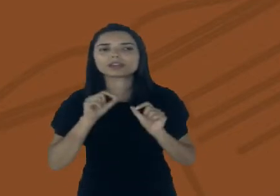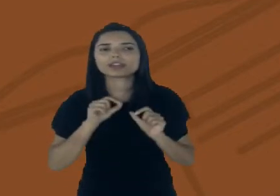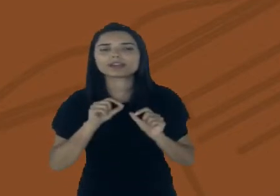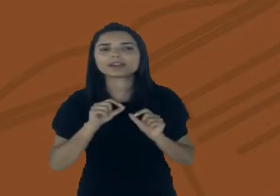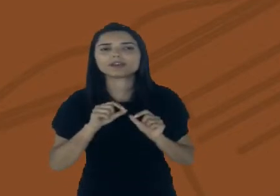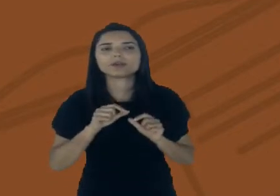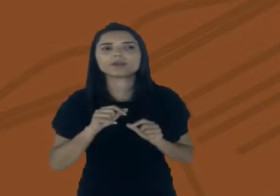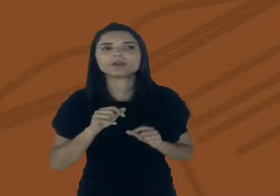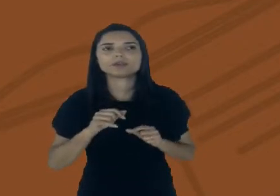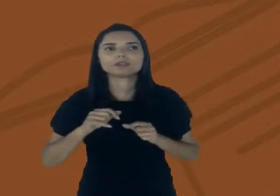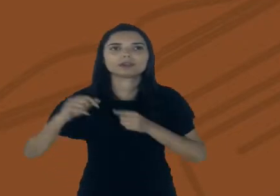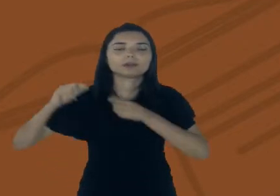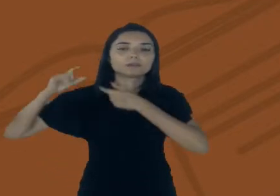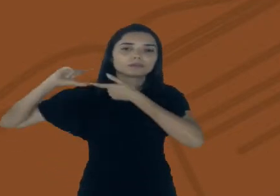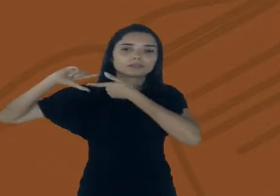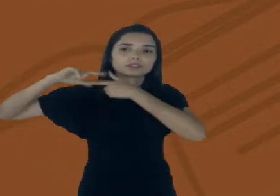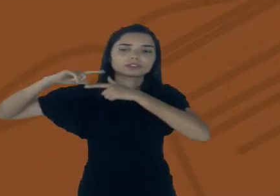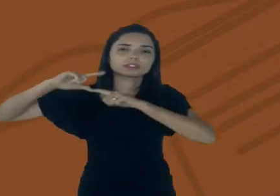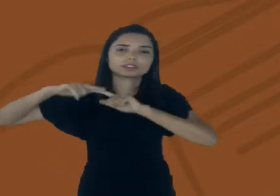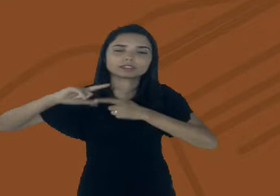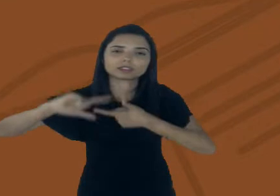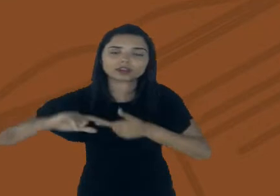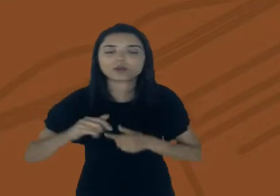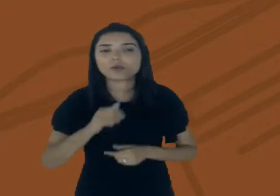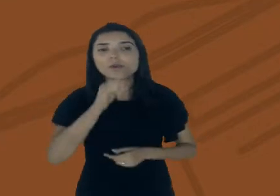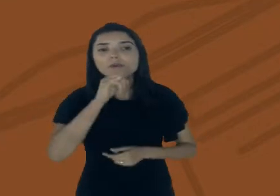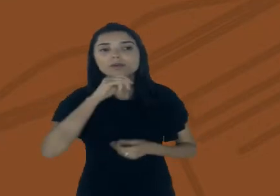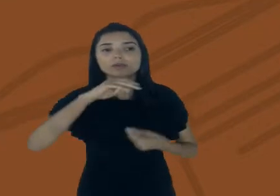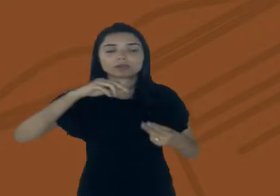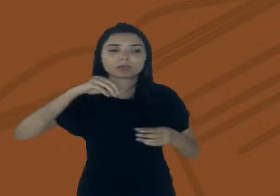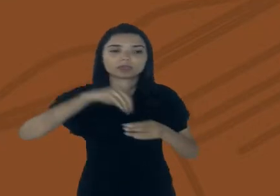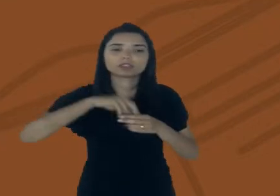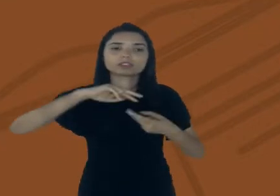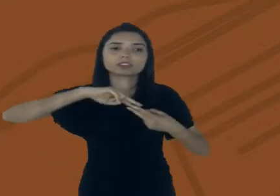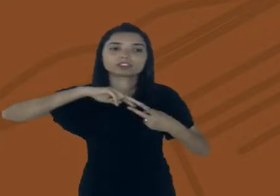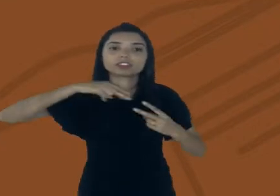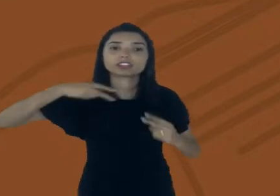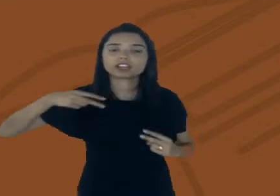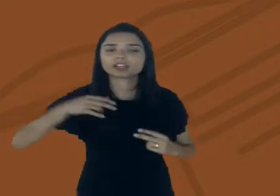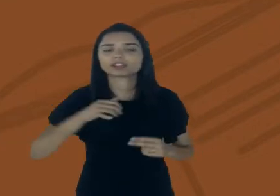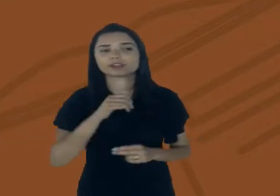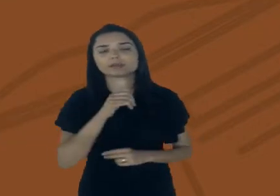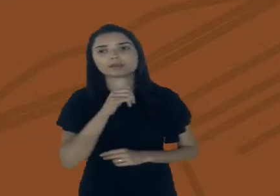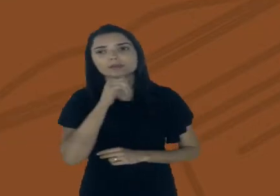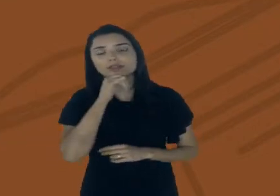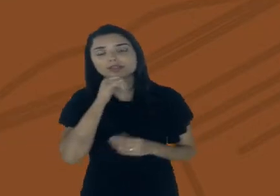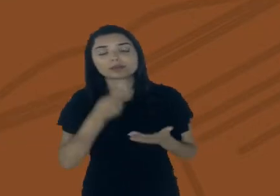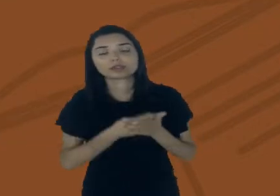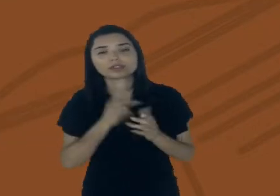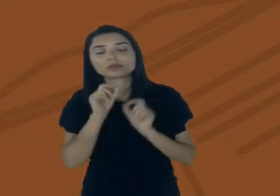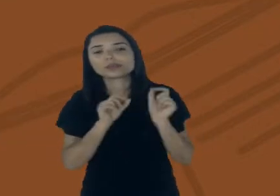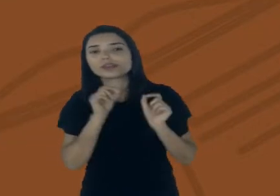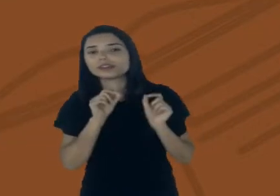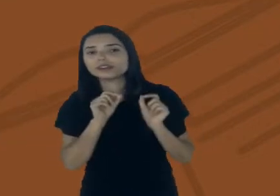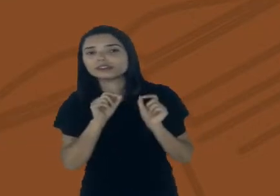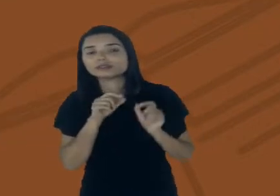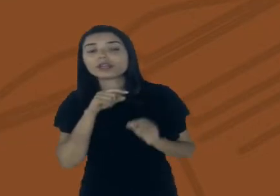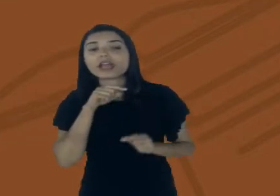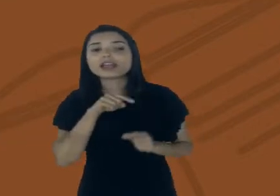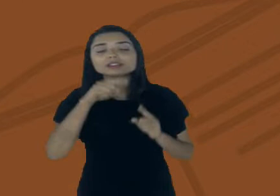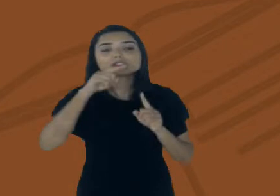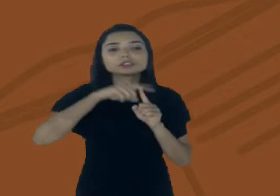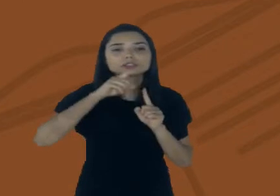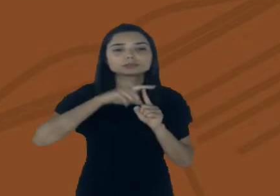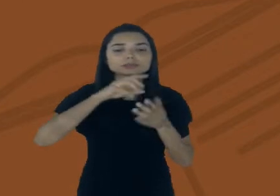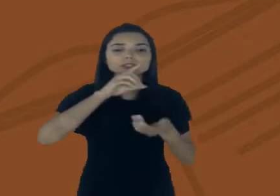de parentes nossos dentro da nossa arcada genética, certo? Então, o que acontece? Esse tipo de